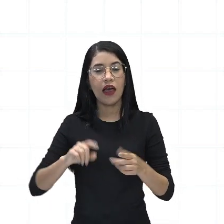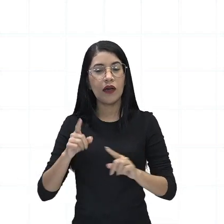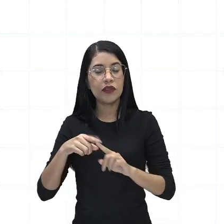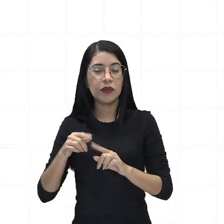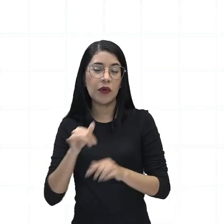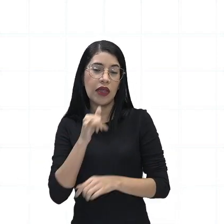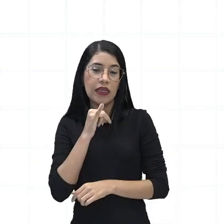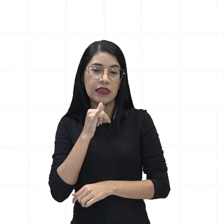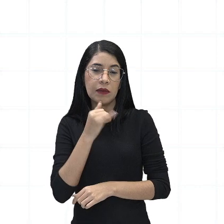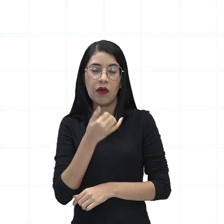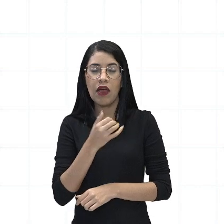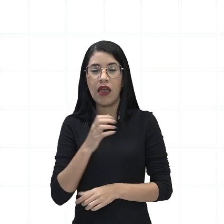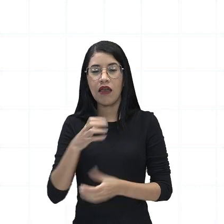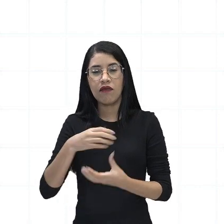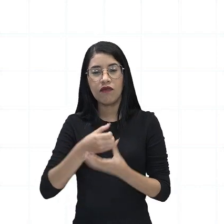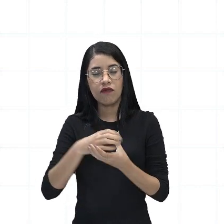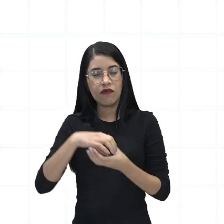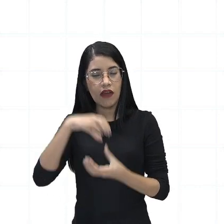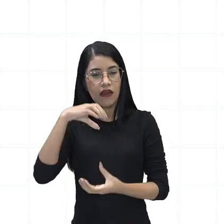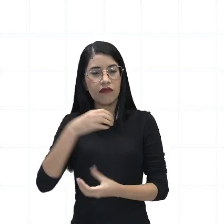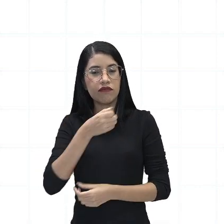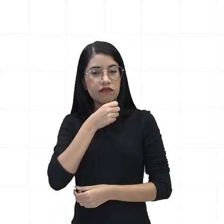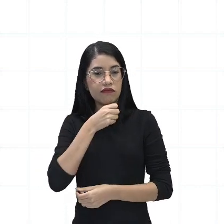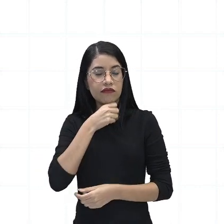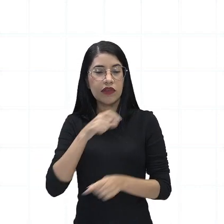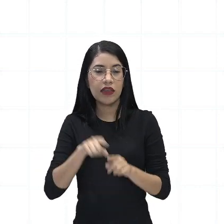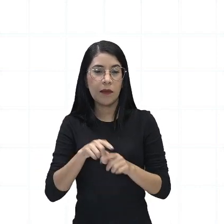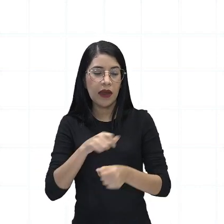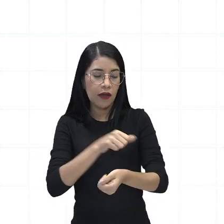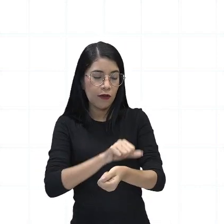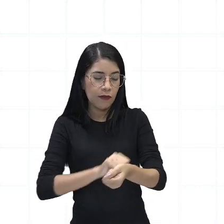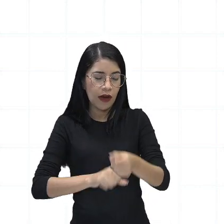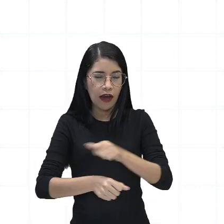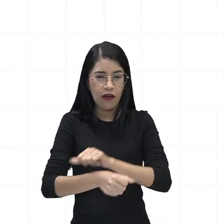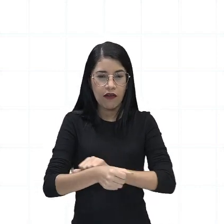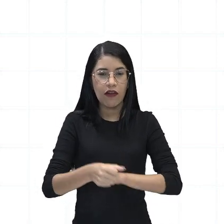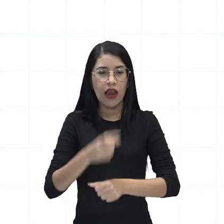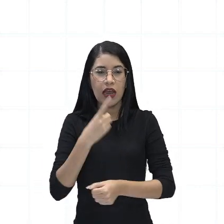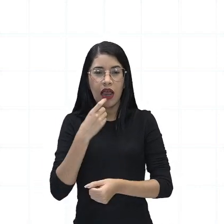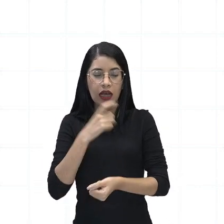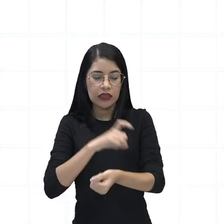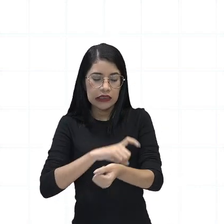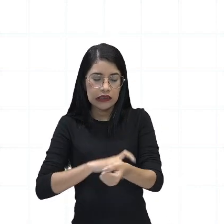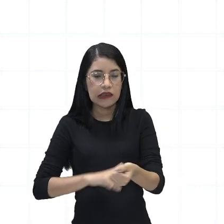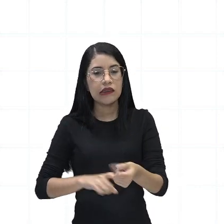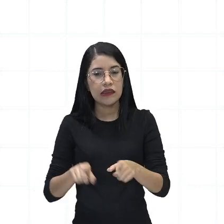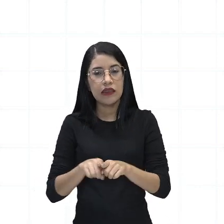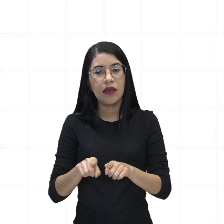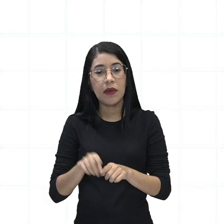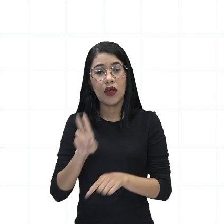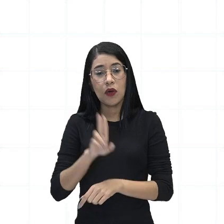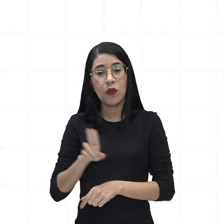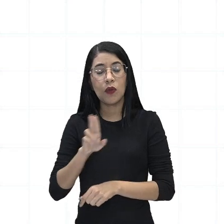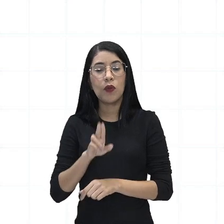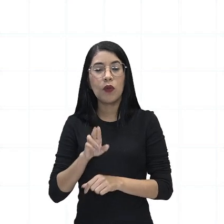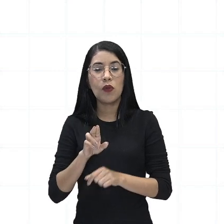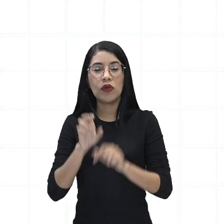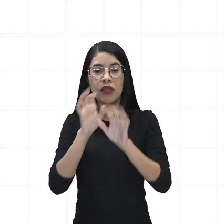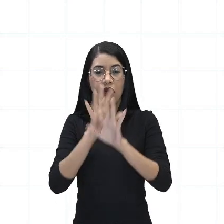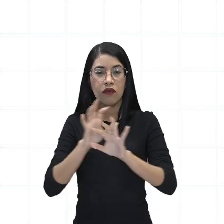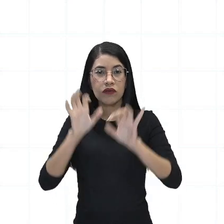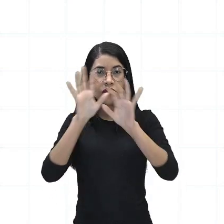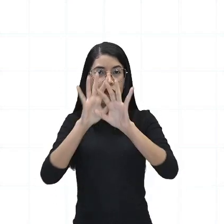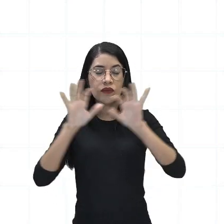envelhecer personagens ou criar ferimentos e deformidades realistas. Utilização de fumaça e